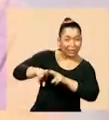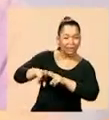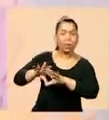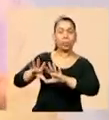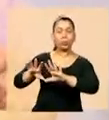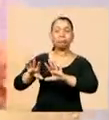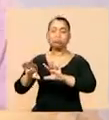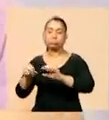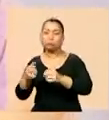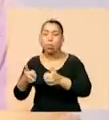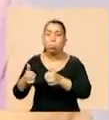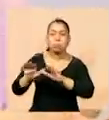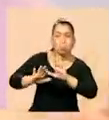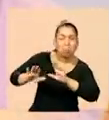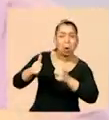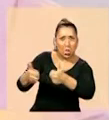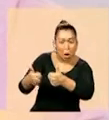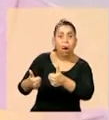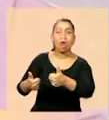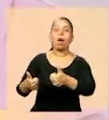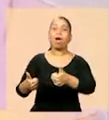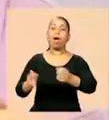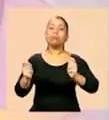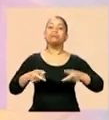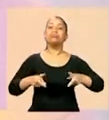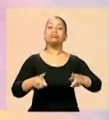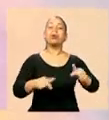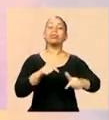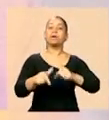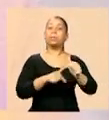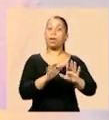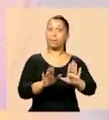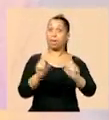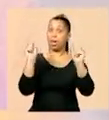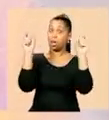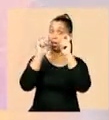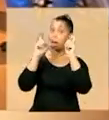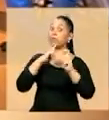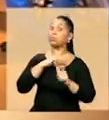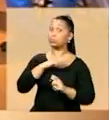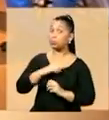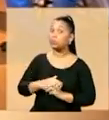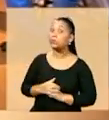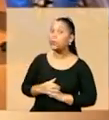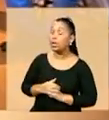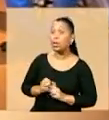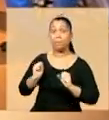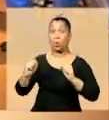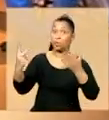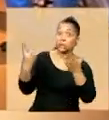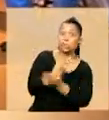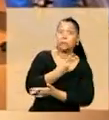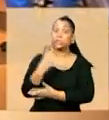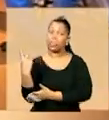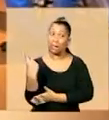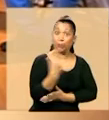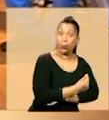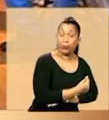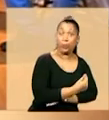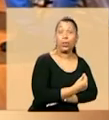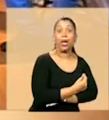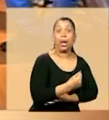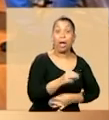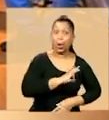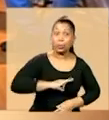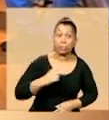atenção. Olha, pode ser que a onça escapa. Percebeu que a onça escapou? Para-se tudo de novo. Vamos fazer, né? Entendi. Doutor Davi, quando a